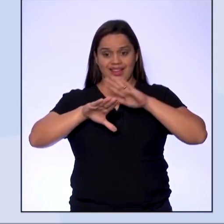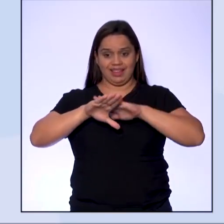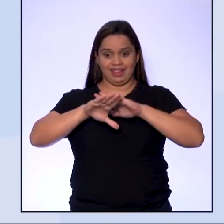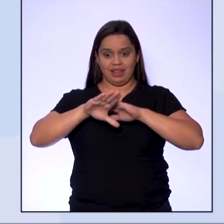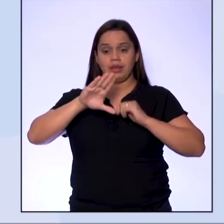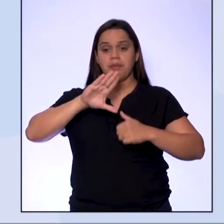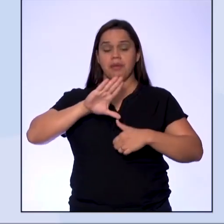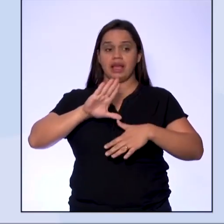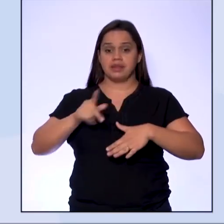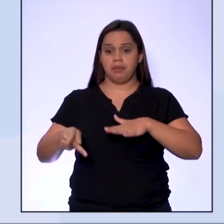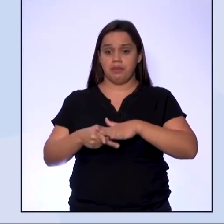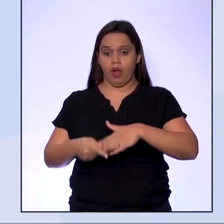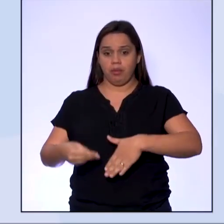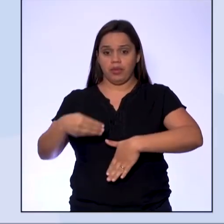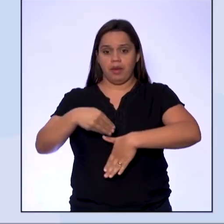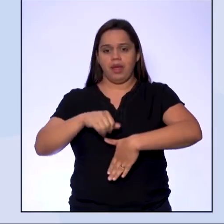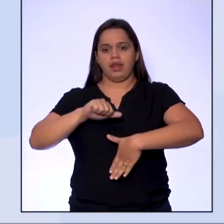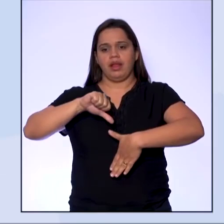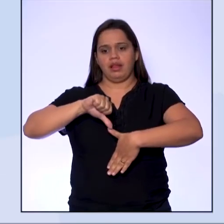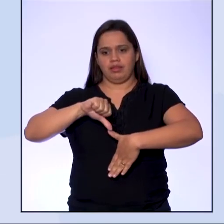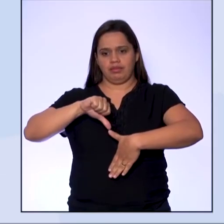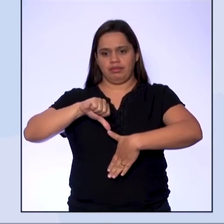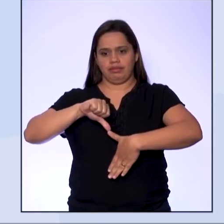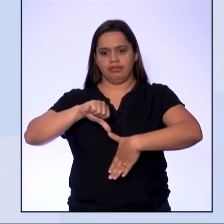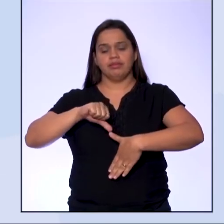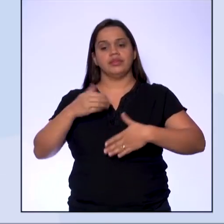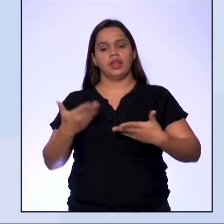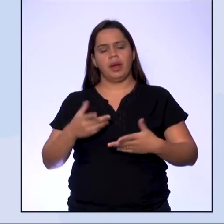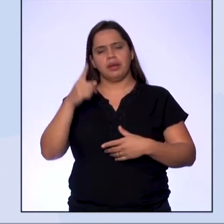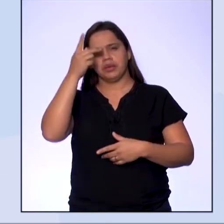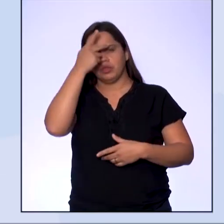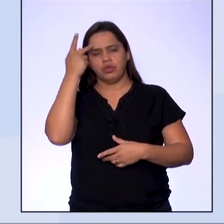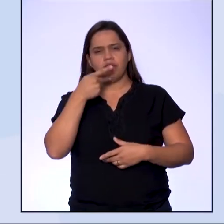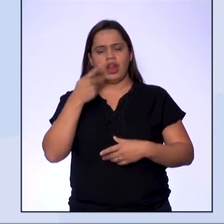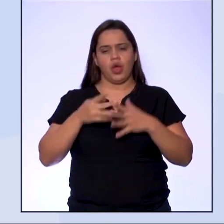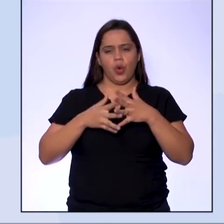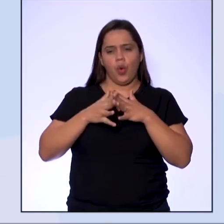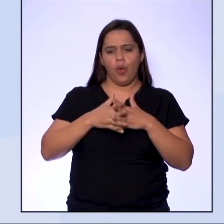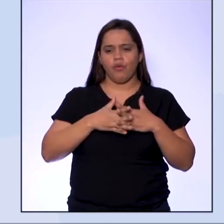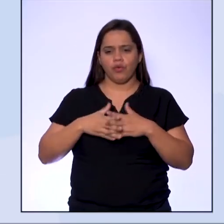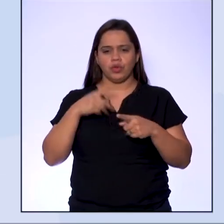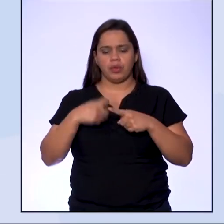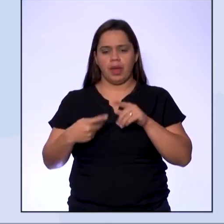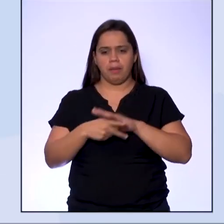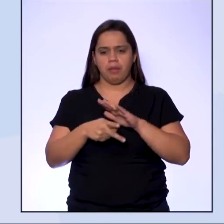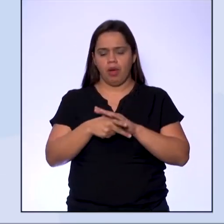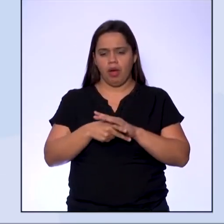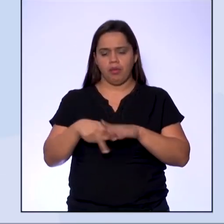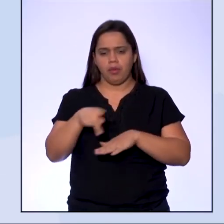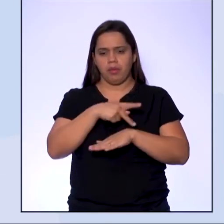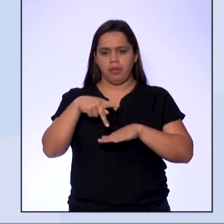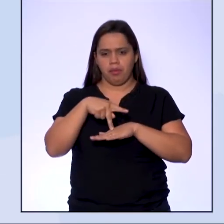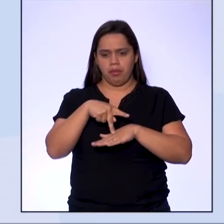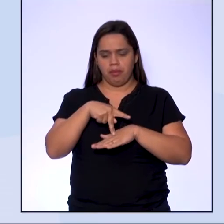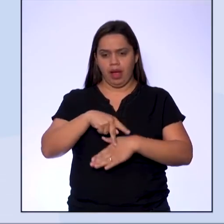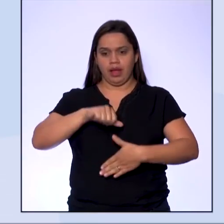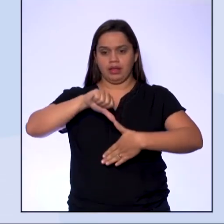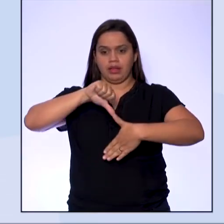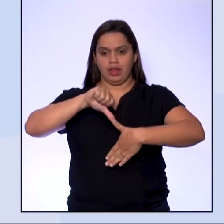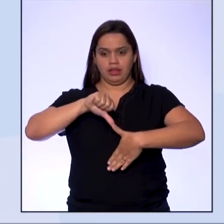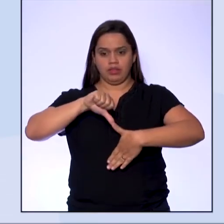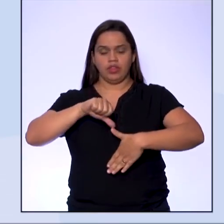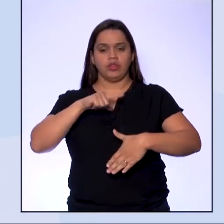aí e vocês vão acompanhar aí na dinâmica. A primeira delas está bem ao norte da América Latina, que é o México. Nós temos aí o